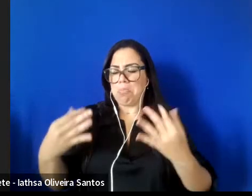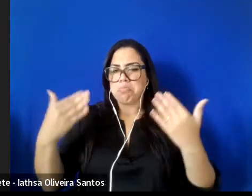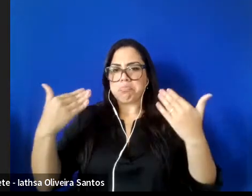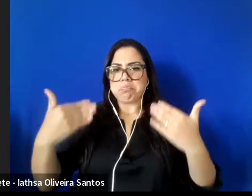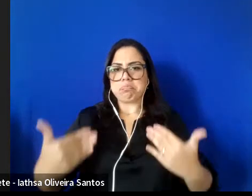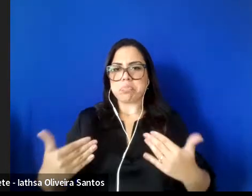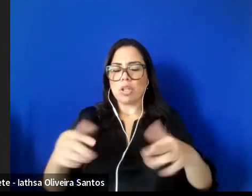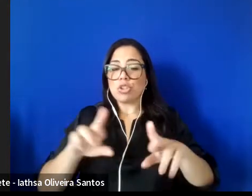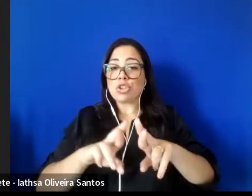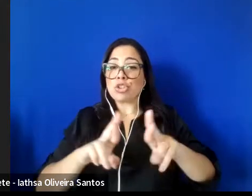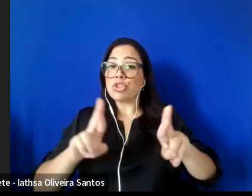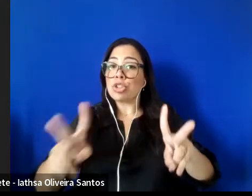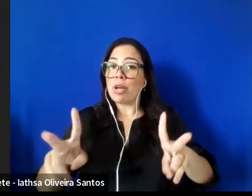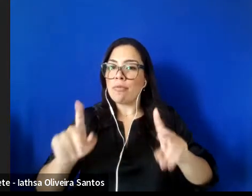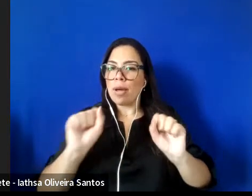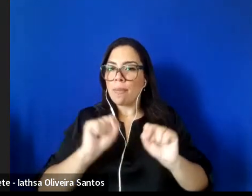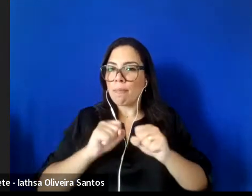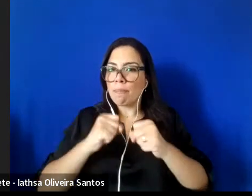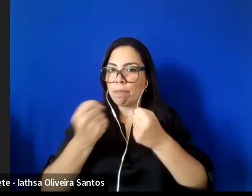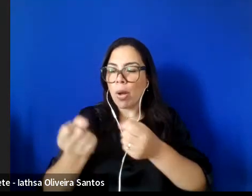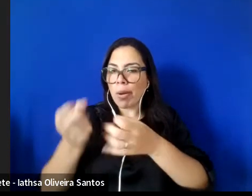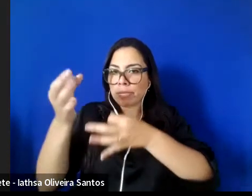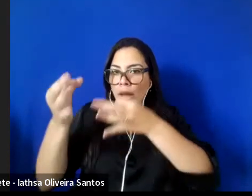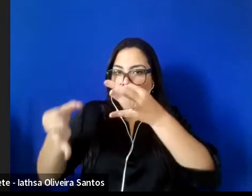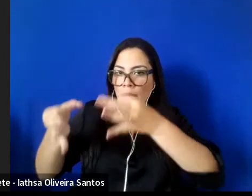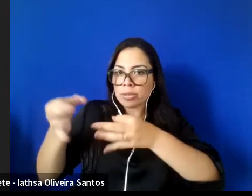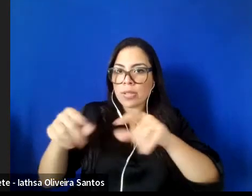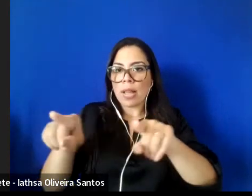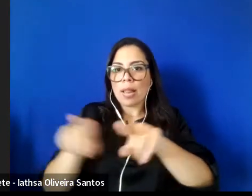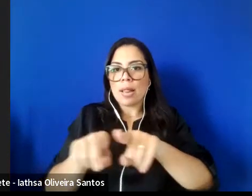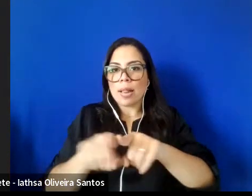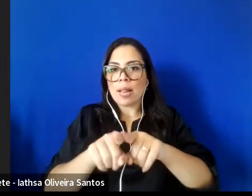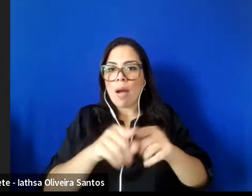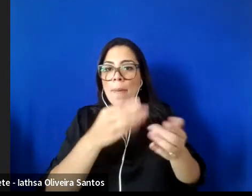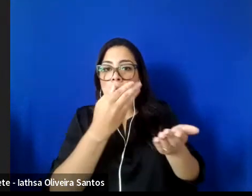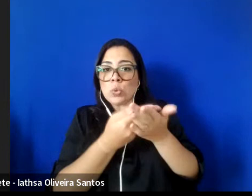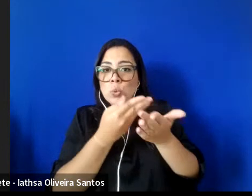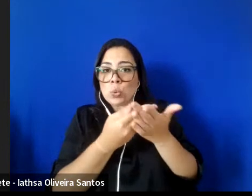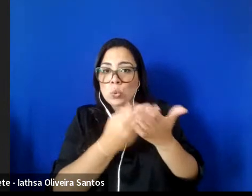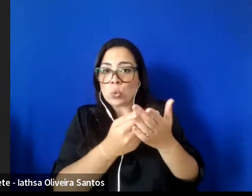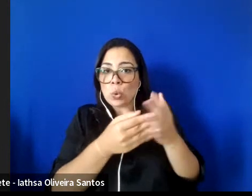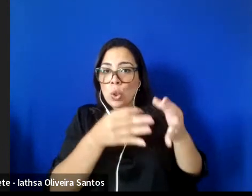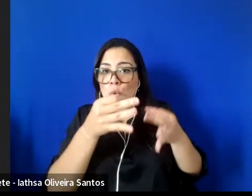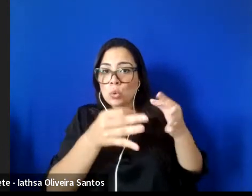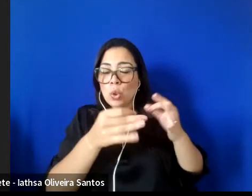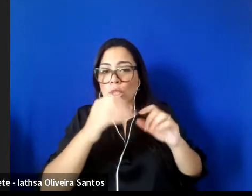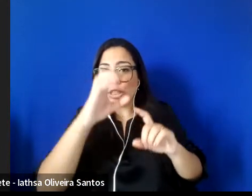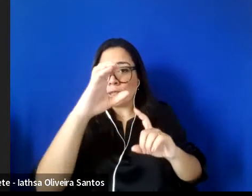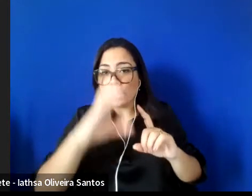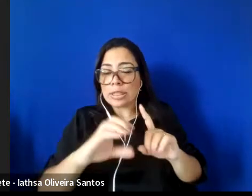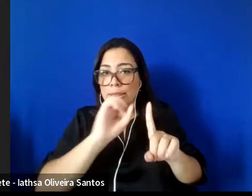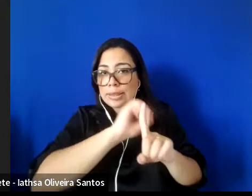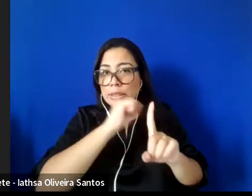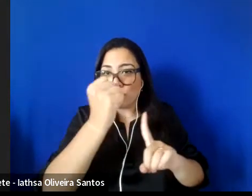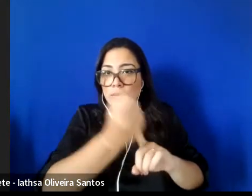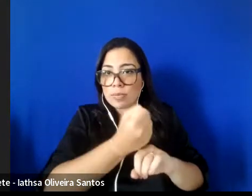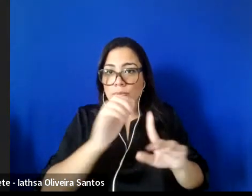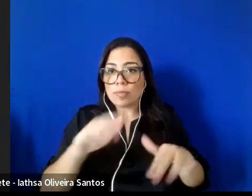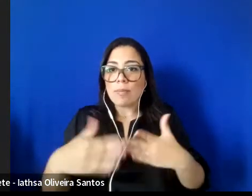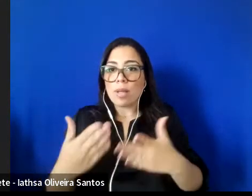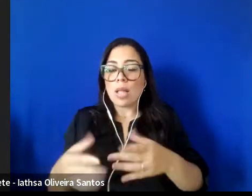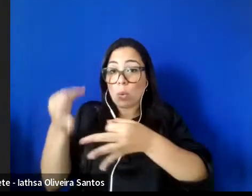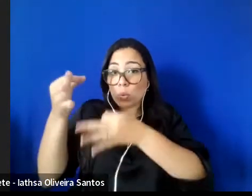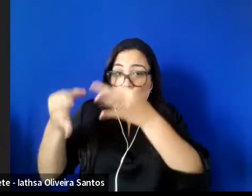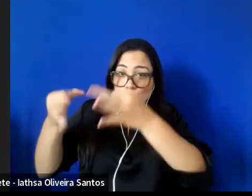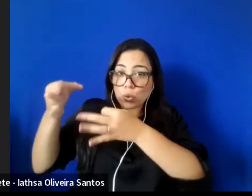distinta do Poder Judiciário e da doutrina, principalmente da doutrina civilista. Então, enquanto o